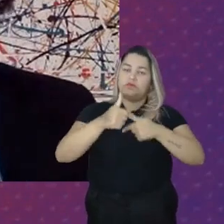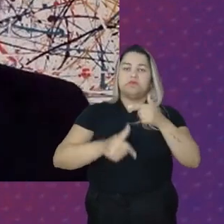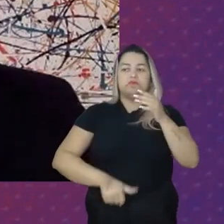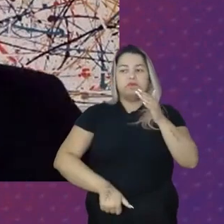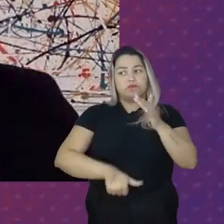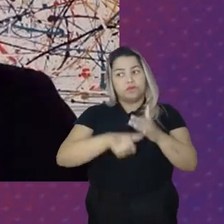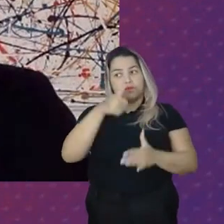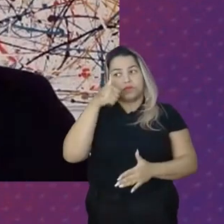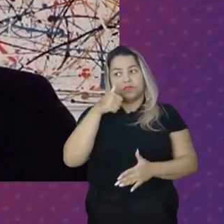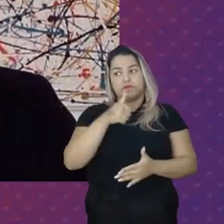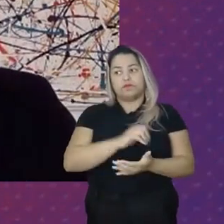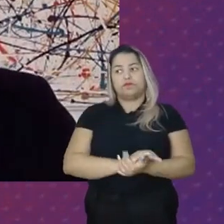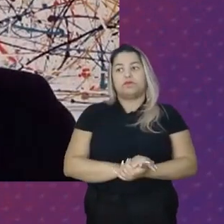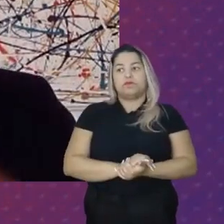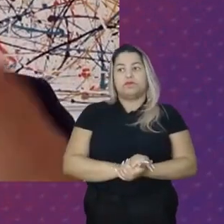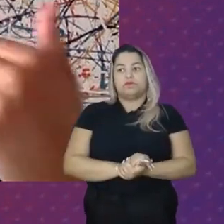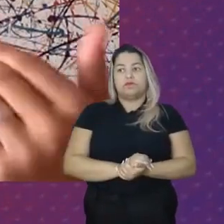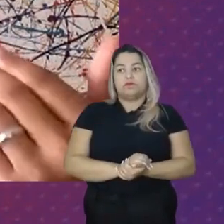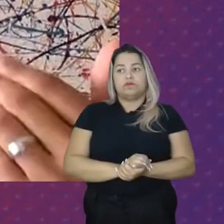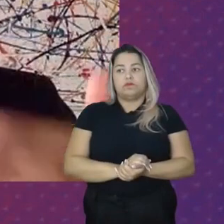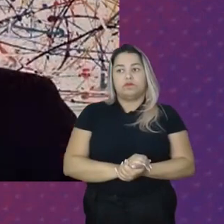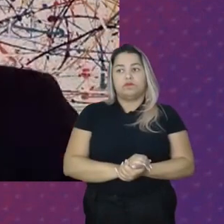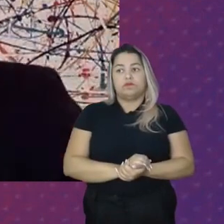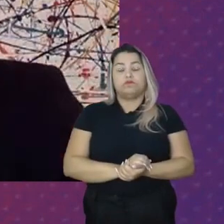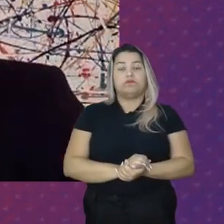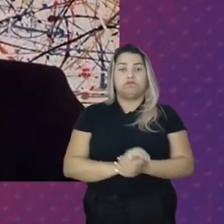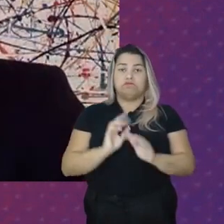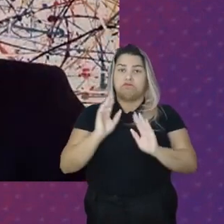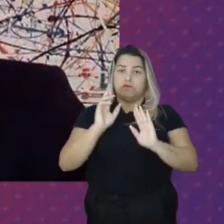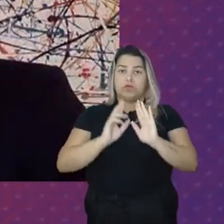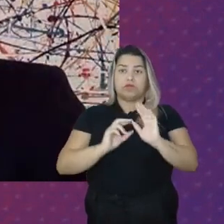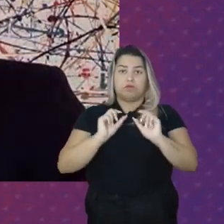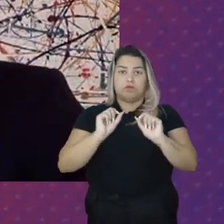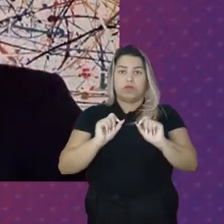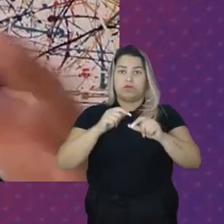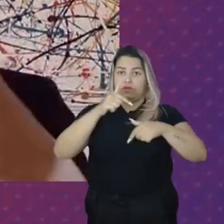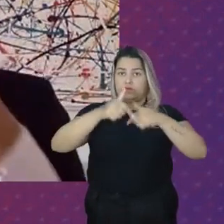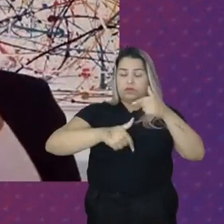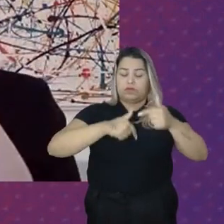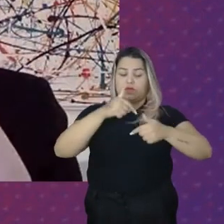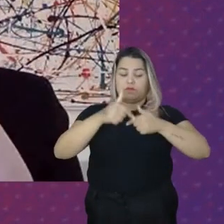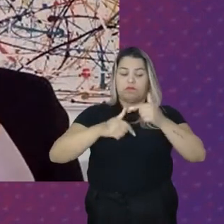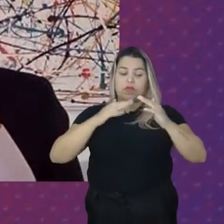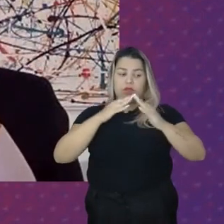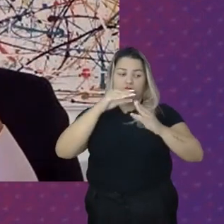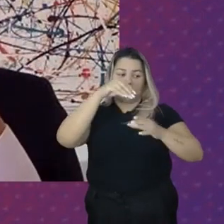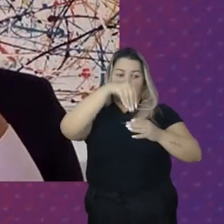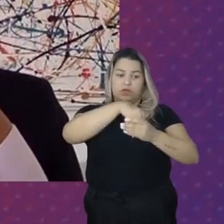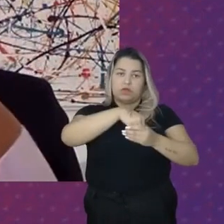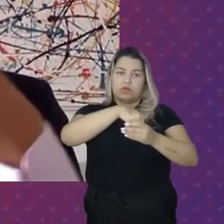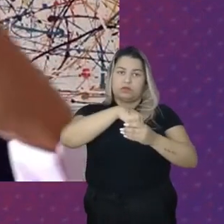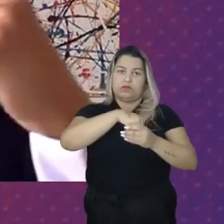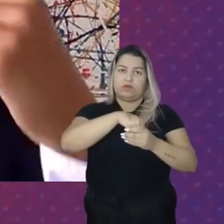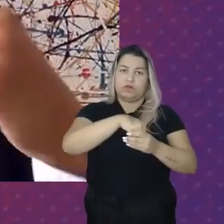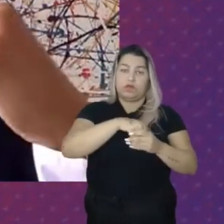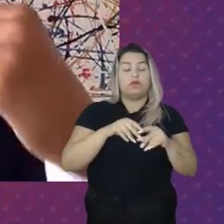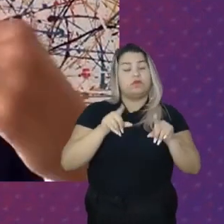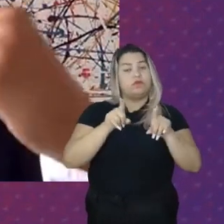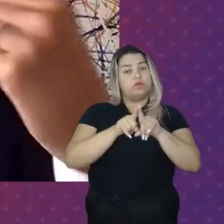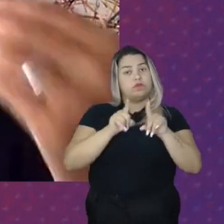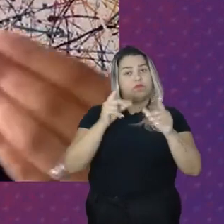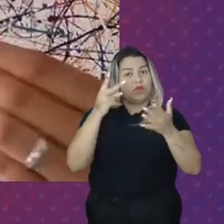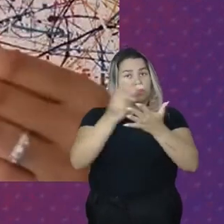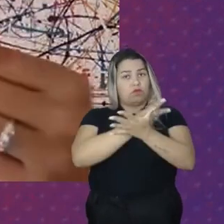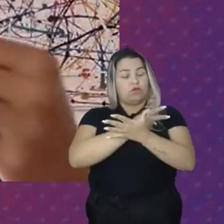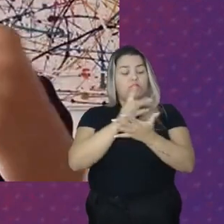primeiramente, né? A regulamentação do trabalho doméstico, ela acontece,